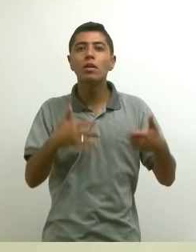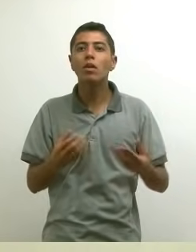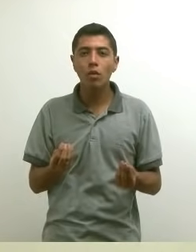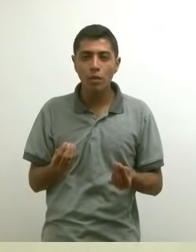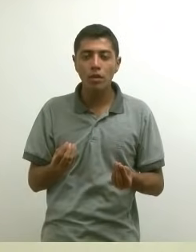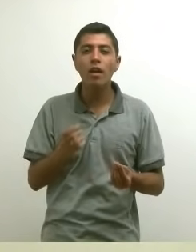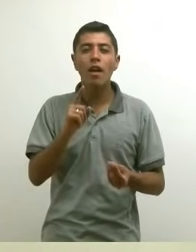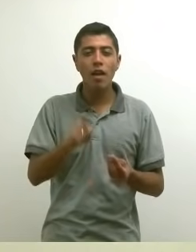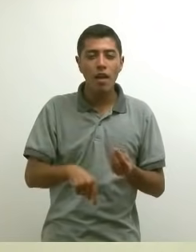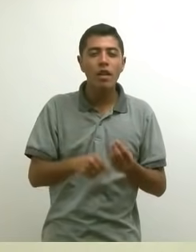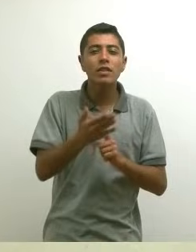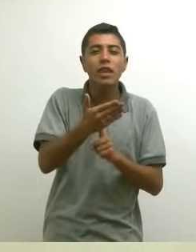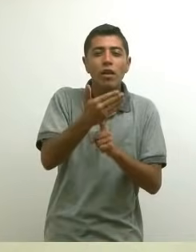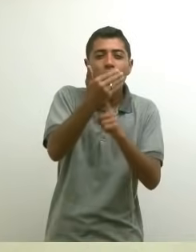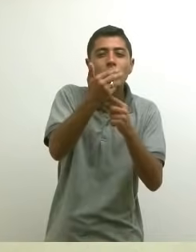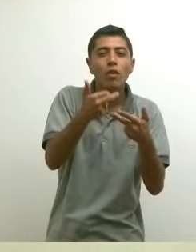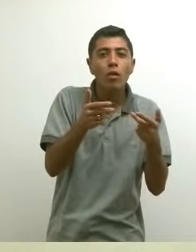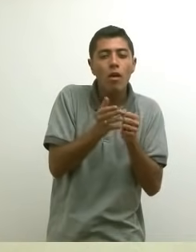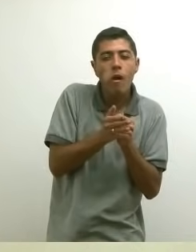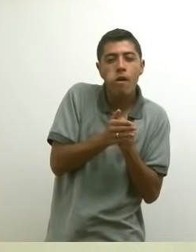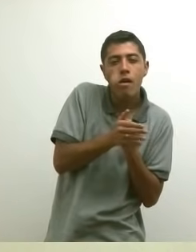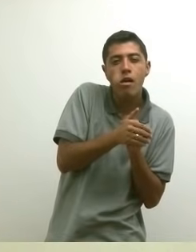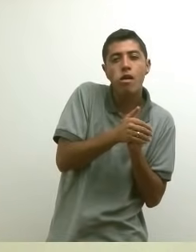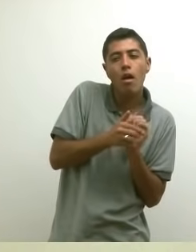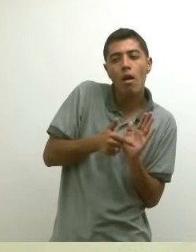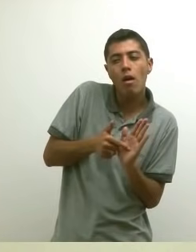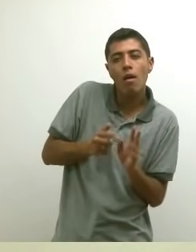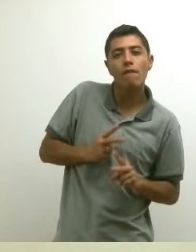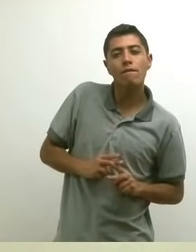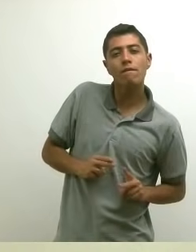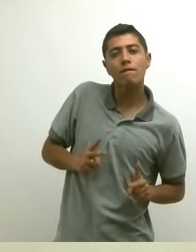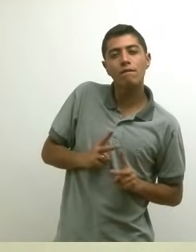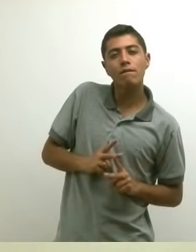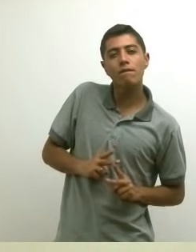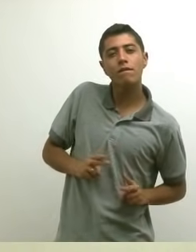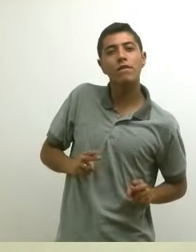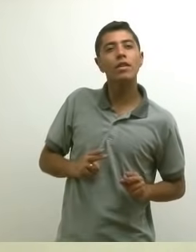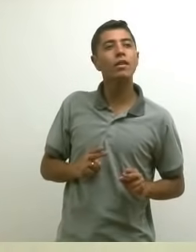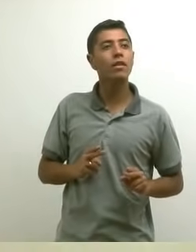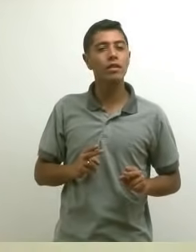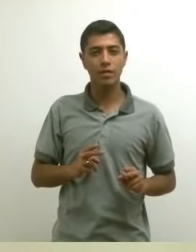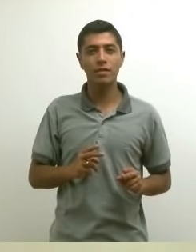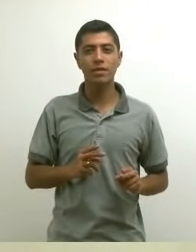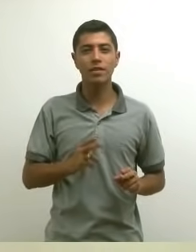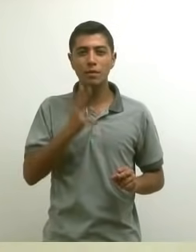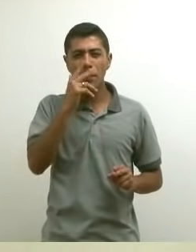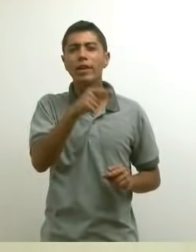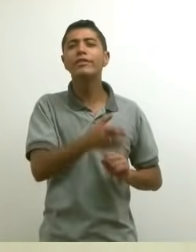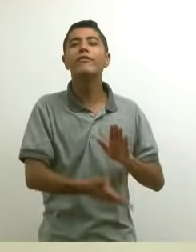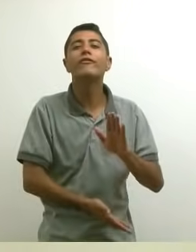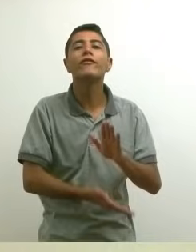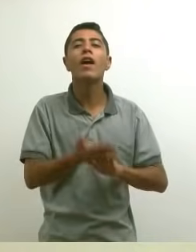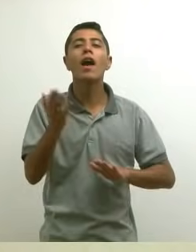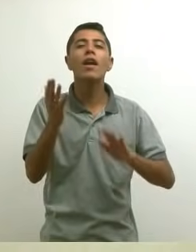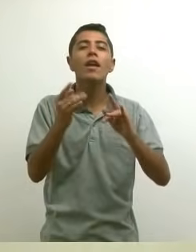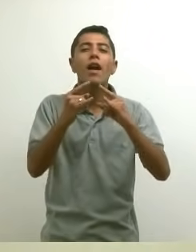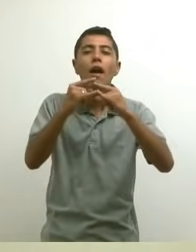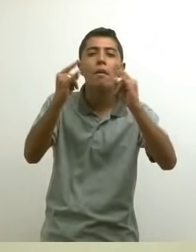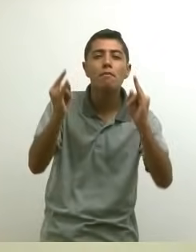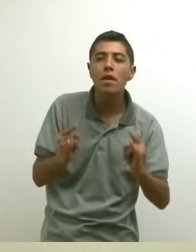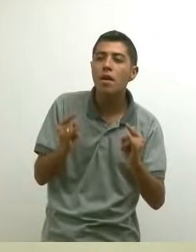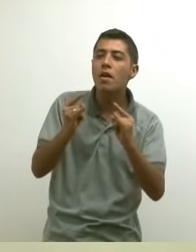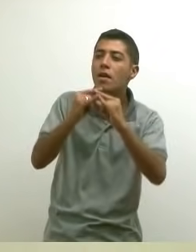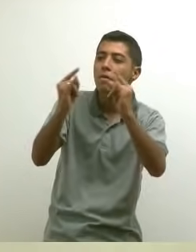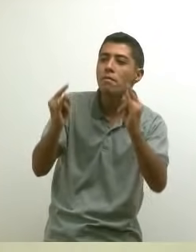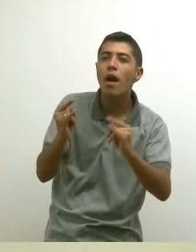é passeio é no seu nome mas eu passei eu vou fazer acampamento acampamento que ama e aí